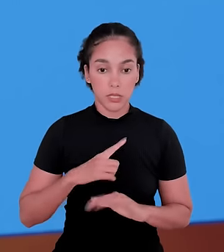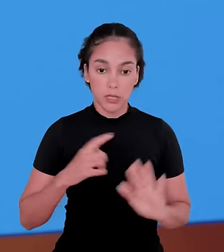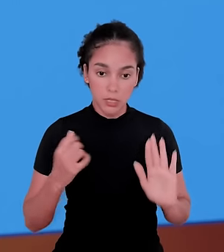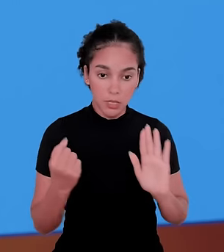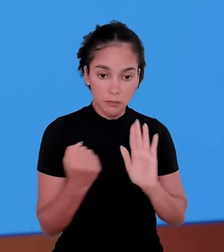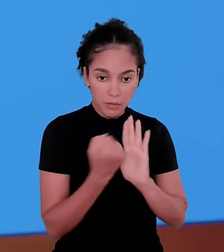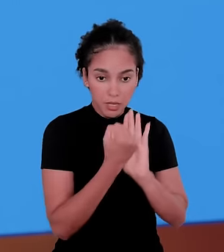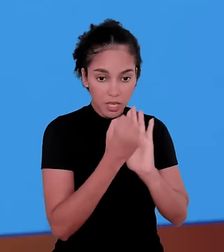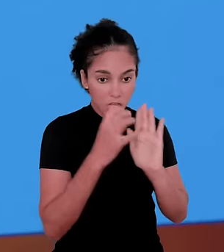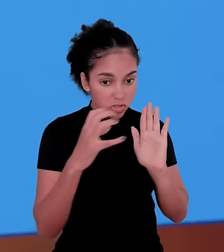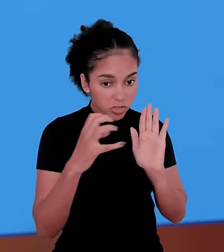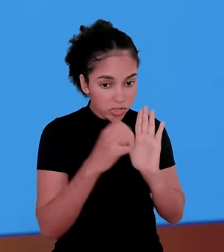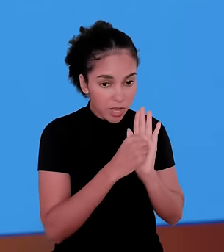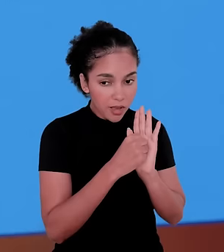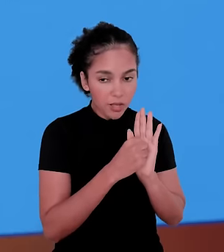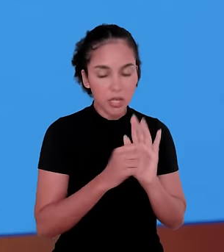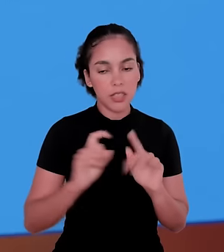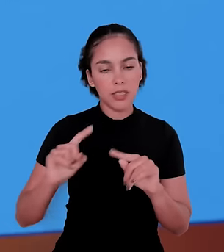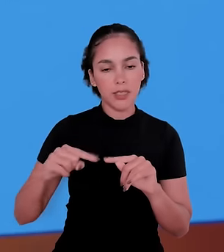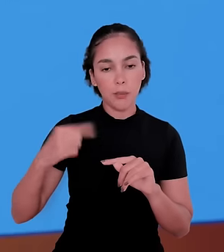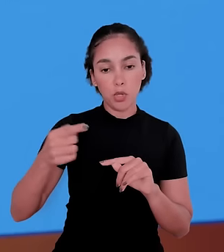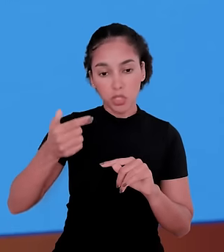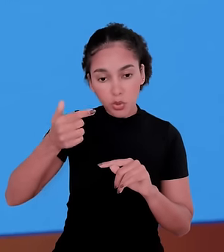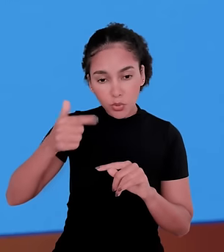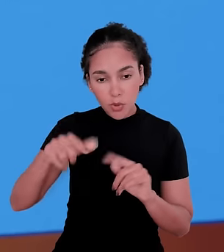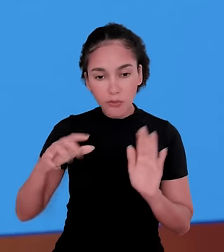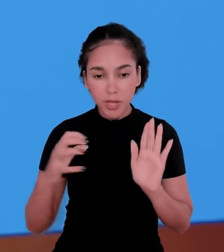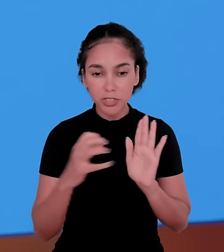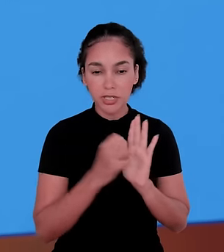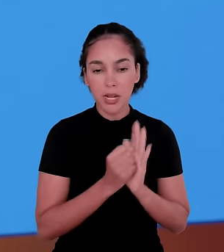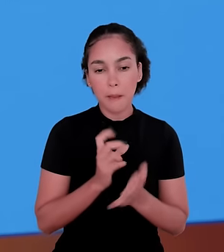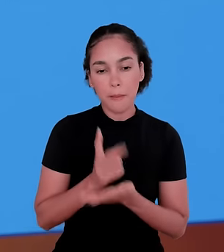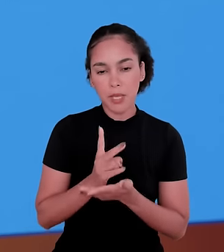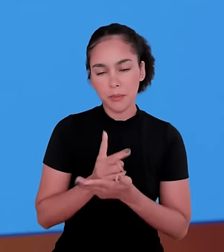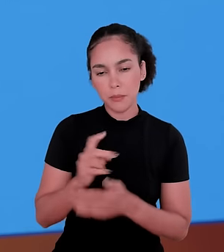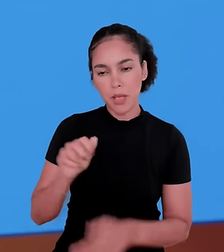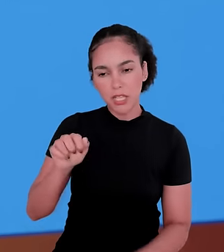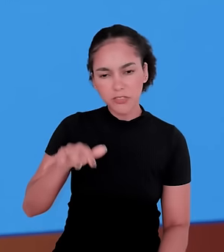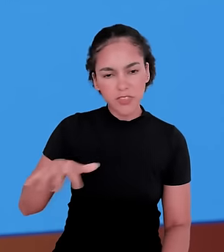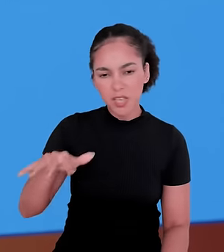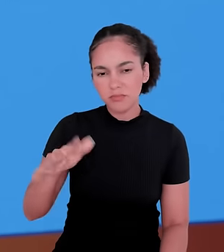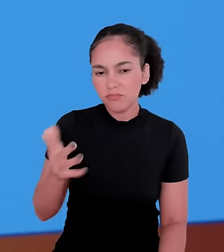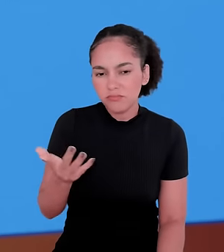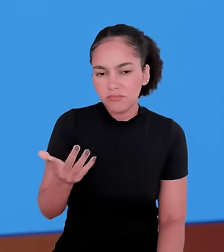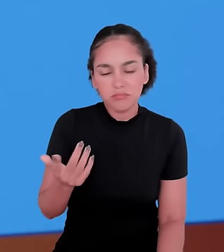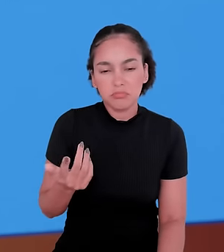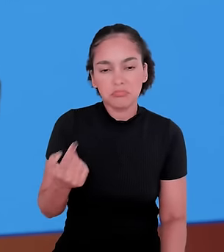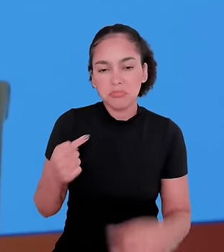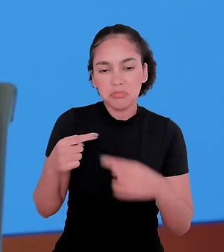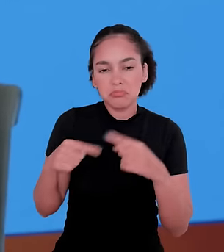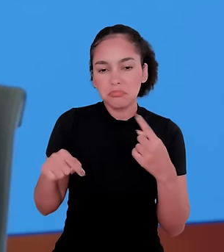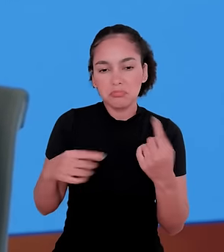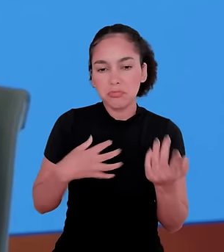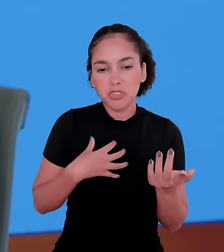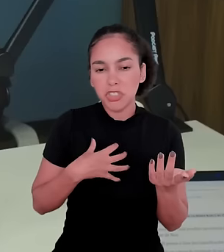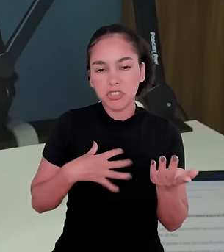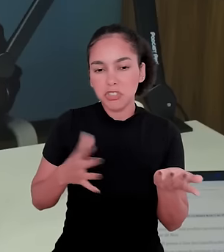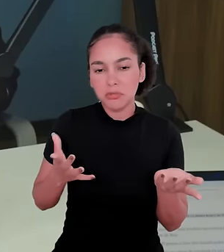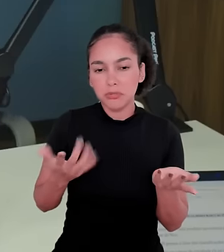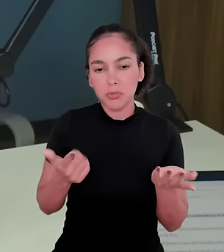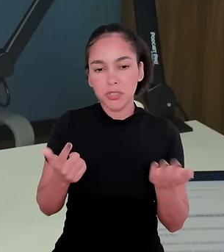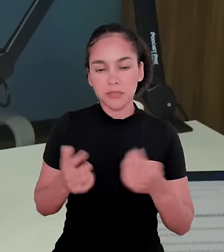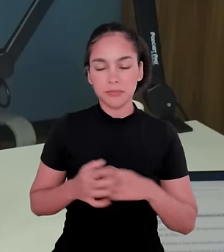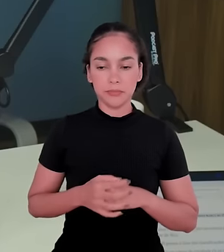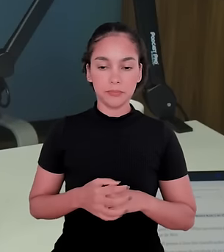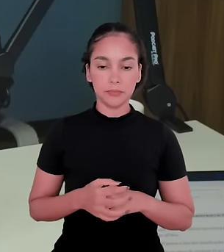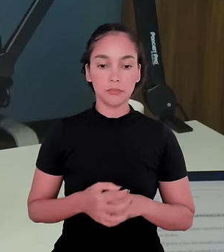marca registrada registra ela novamente na mesma pra mesma atividade porque aí não tem nesse sentido entendeu então